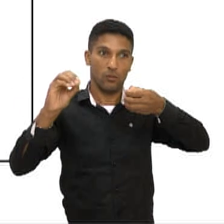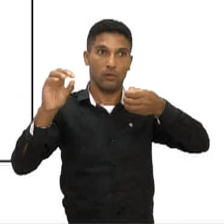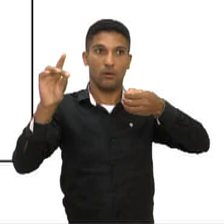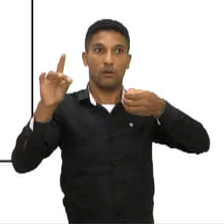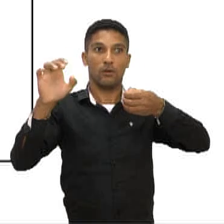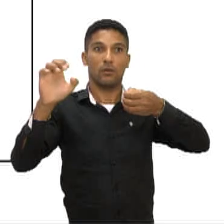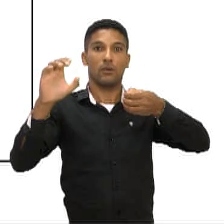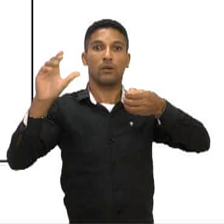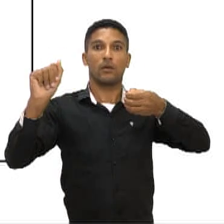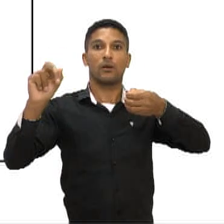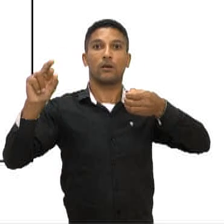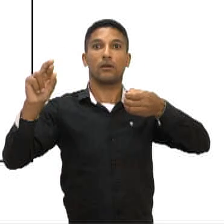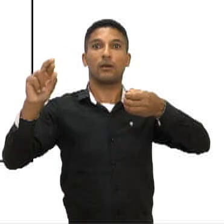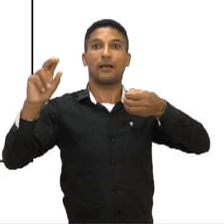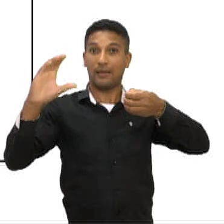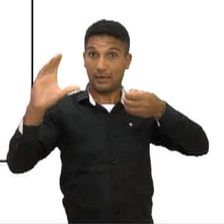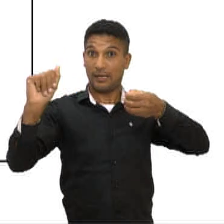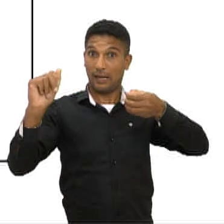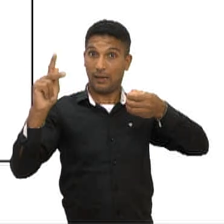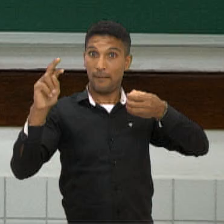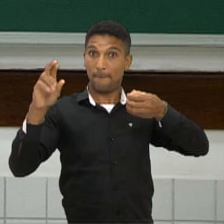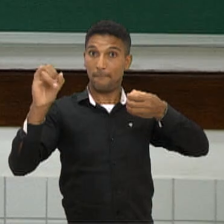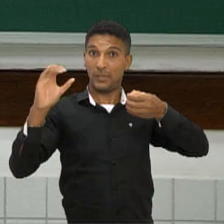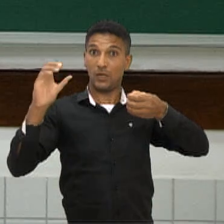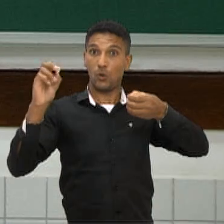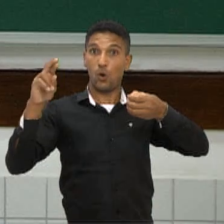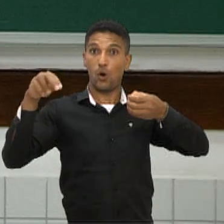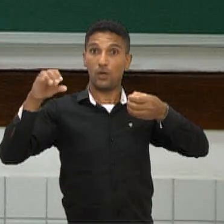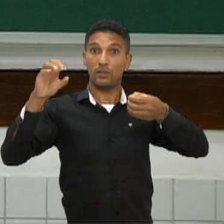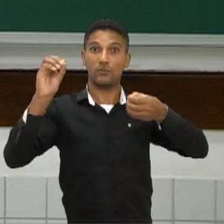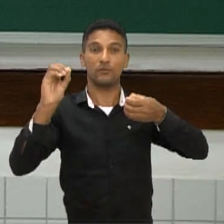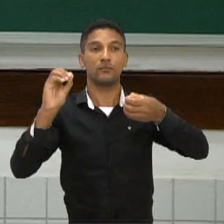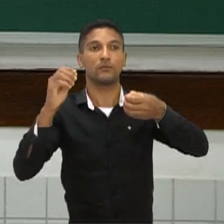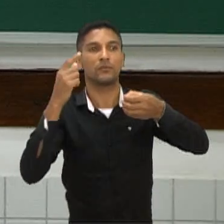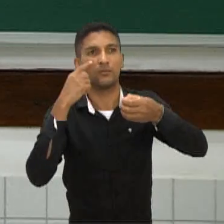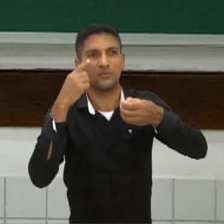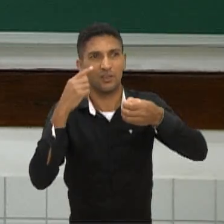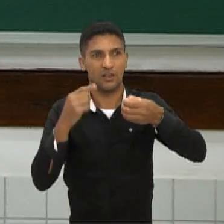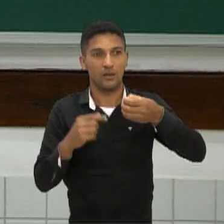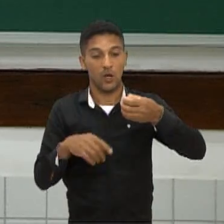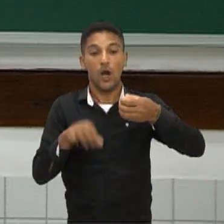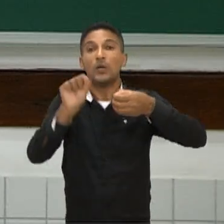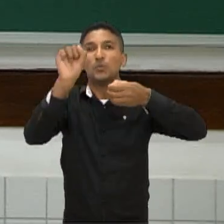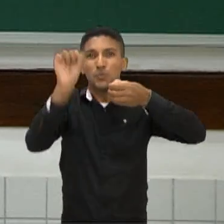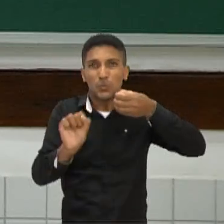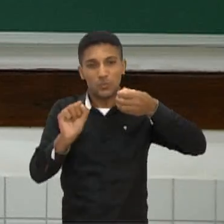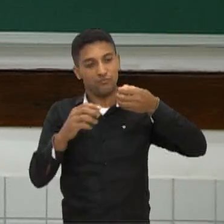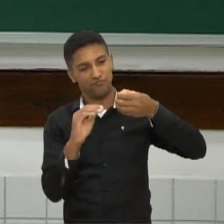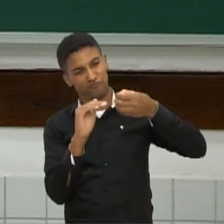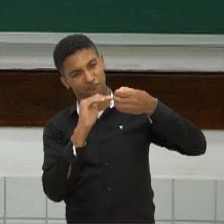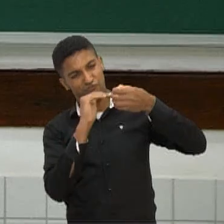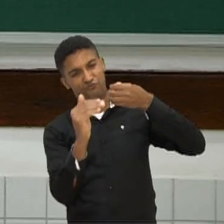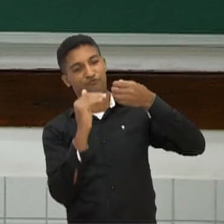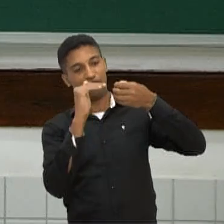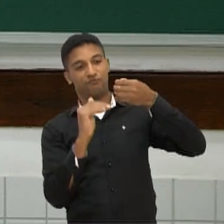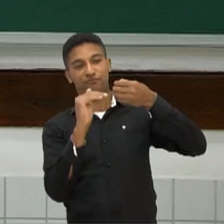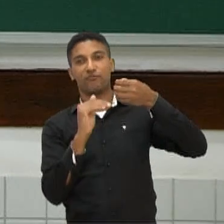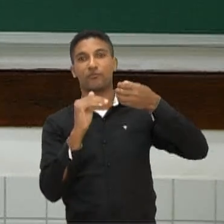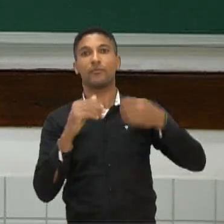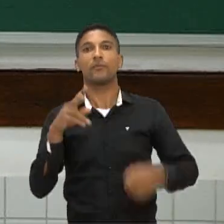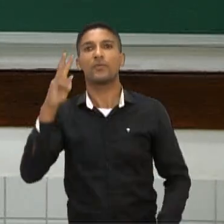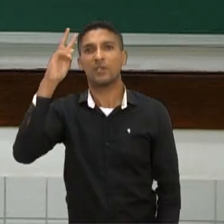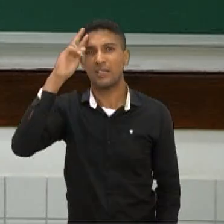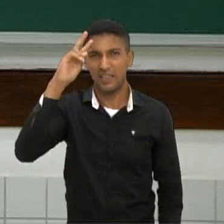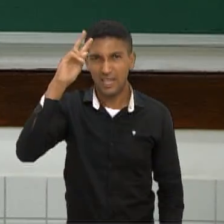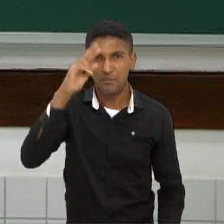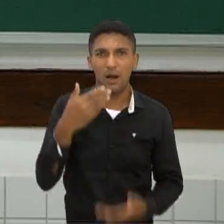temperada sul. Lembram de uma aula anterior em que a gente viu ali as zonas térmicas da